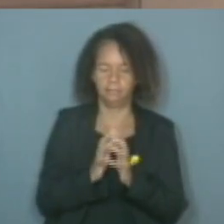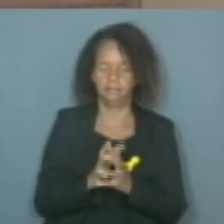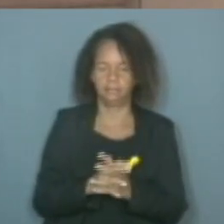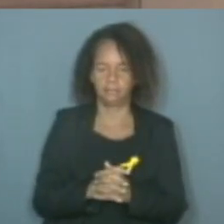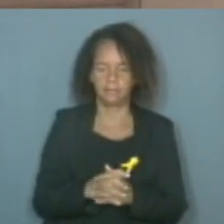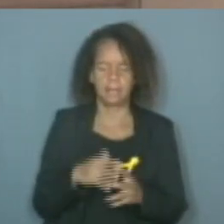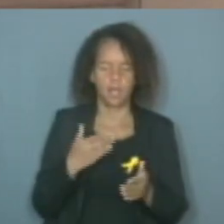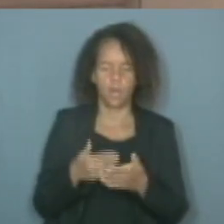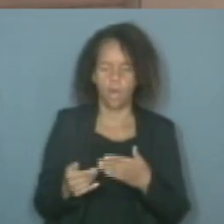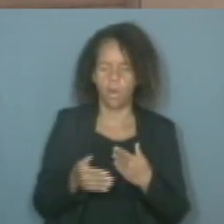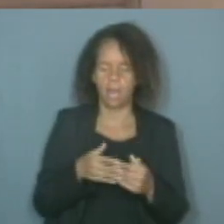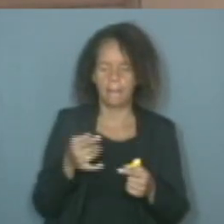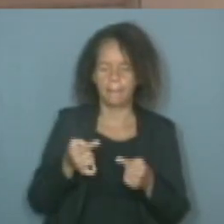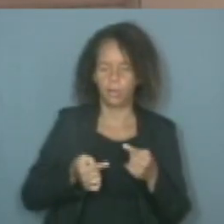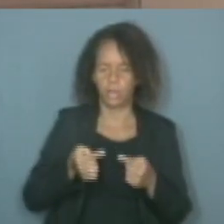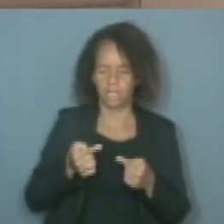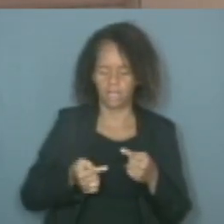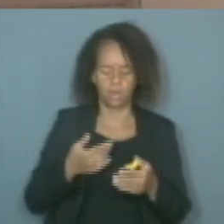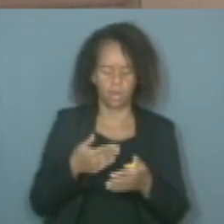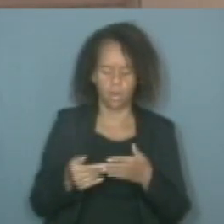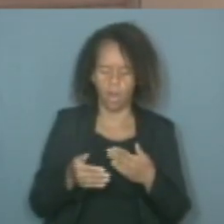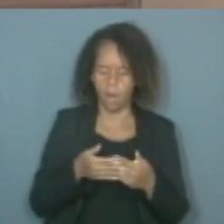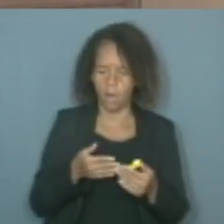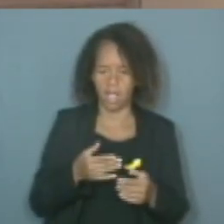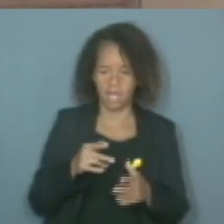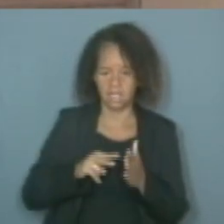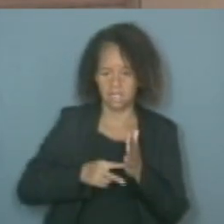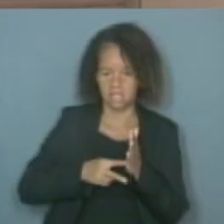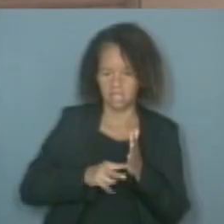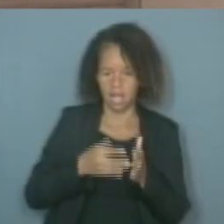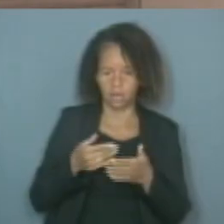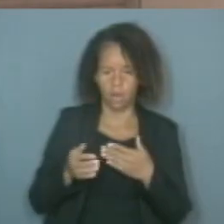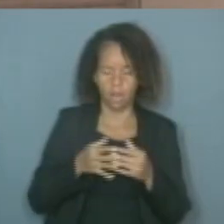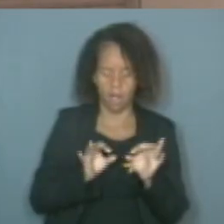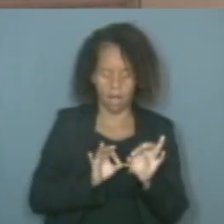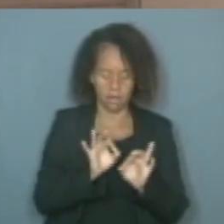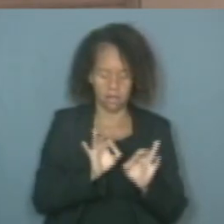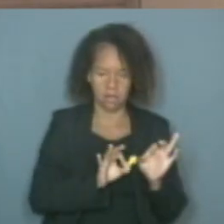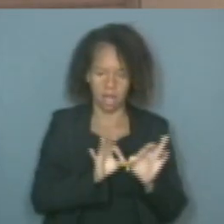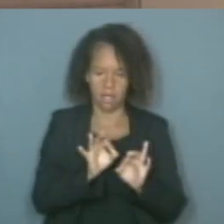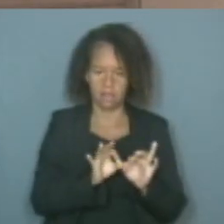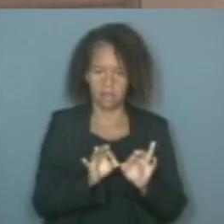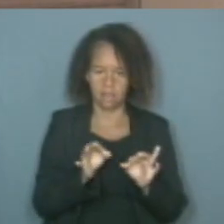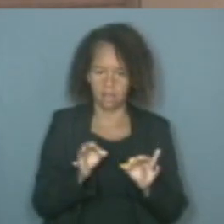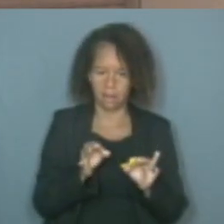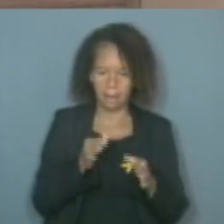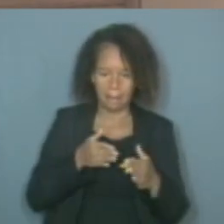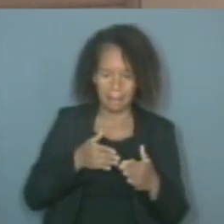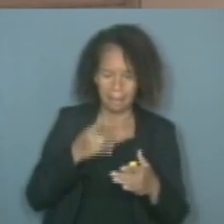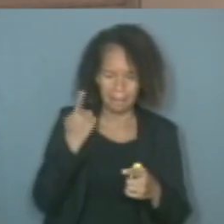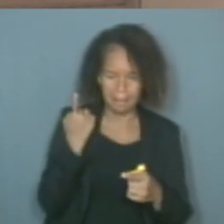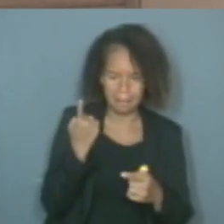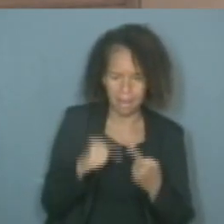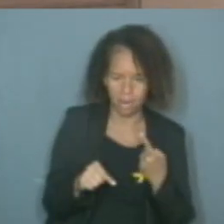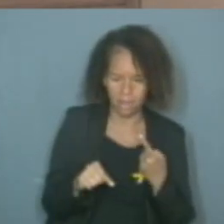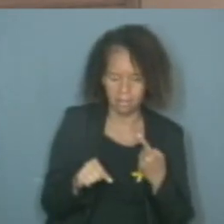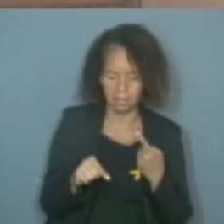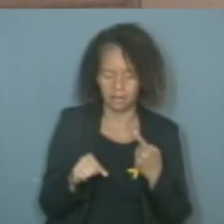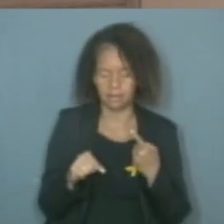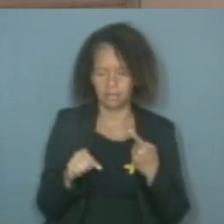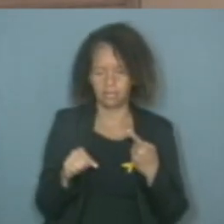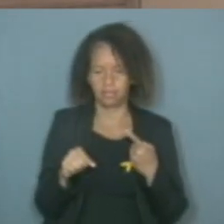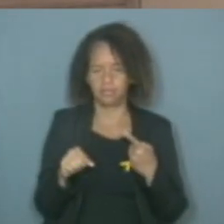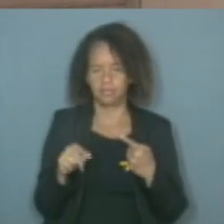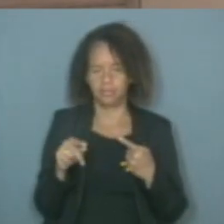quando qualquer político, qualquer sindicato, qualquer organização quiser impedir